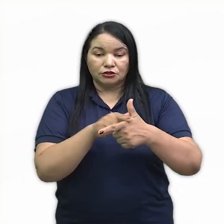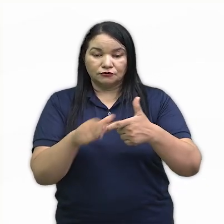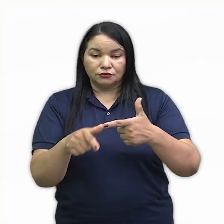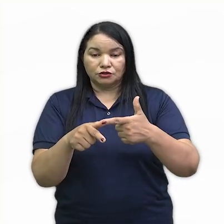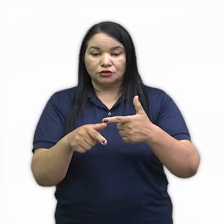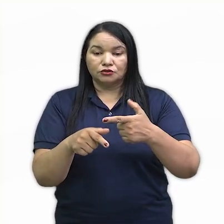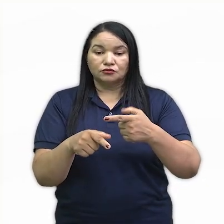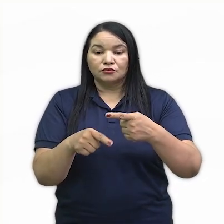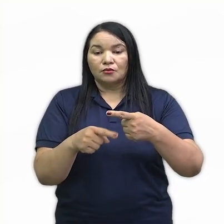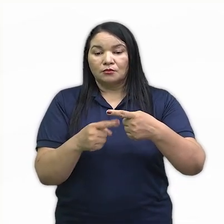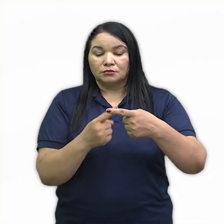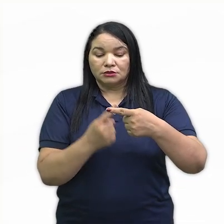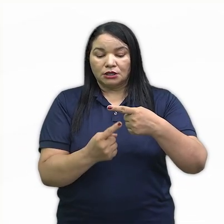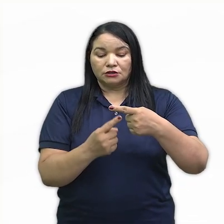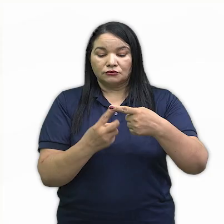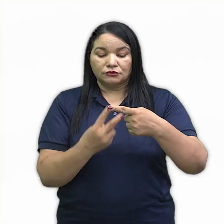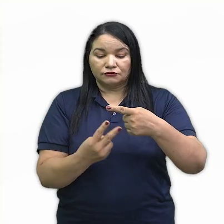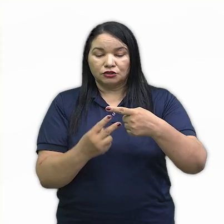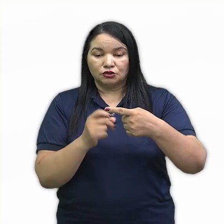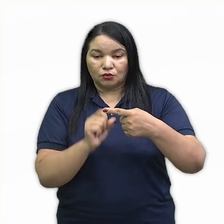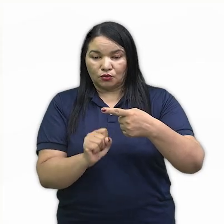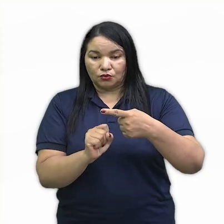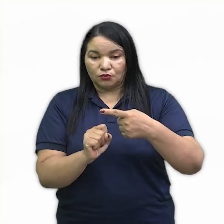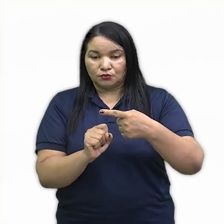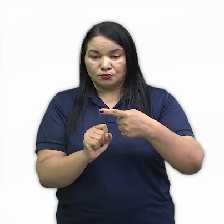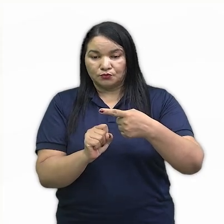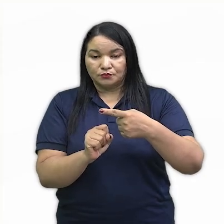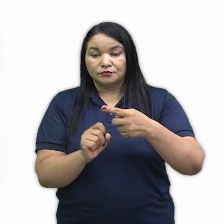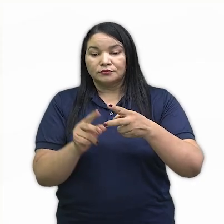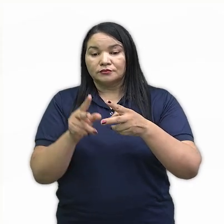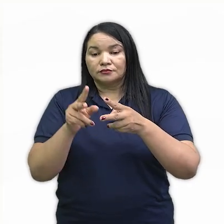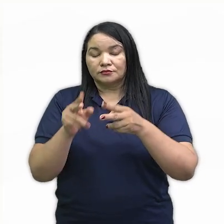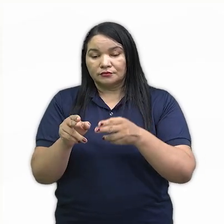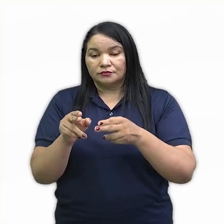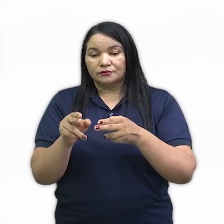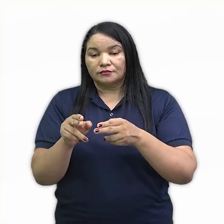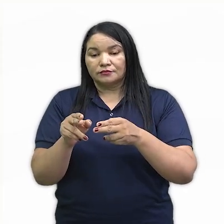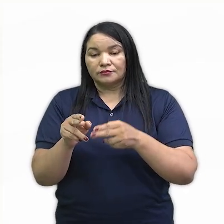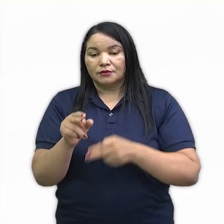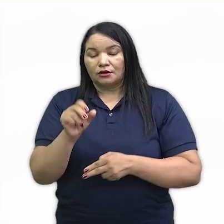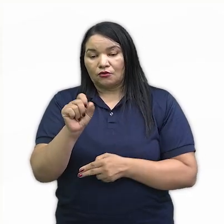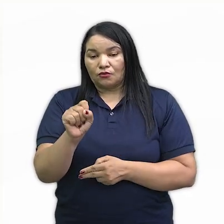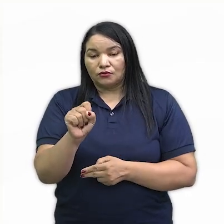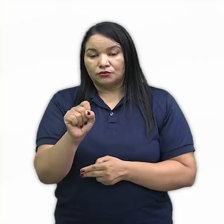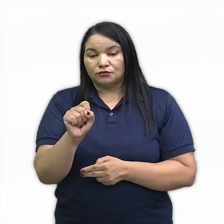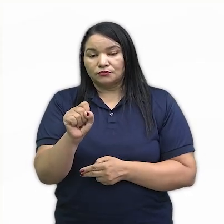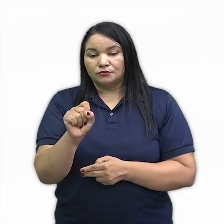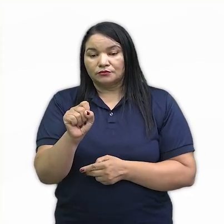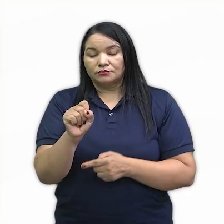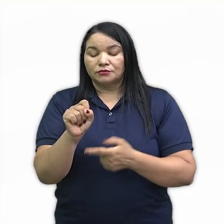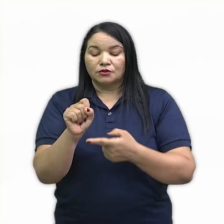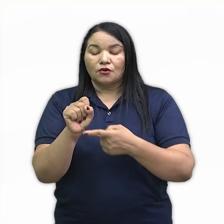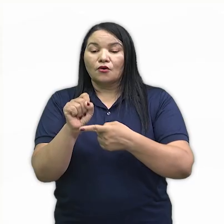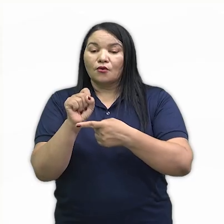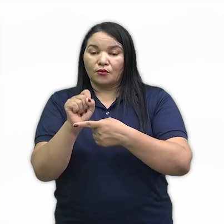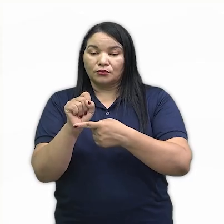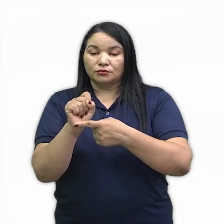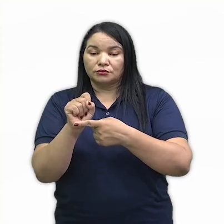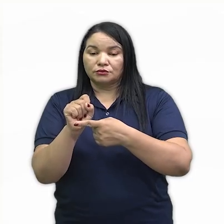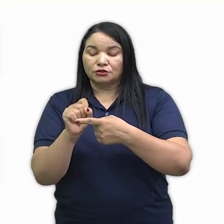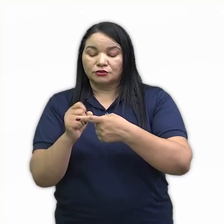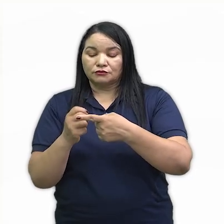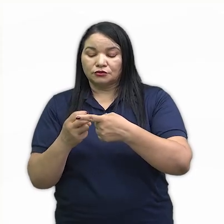pelo anterior, 128, tem que ser igual ao 8 dividido